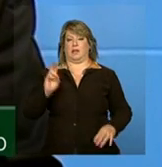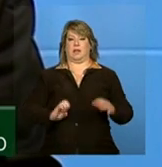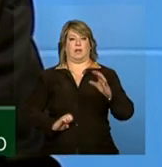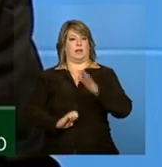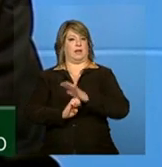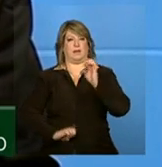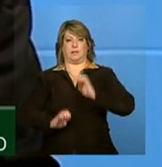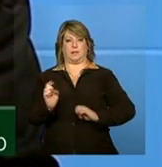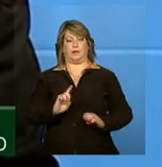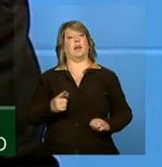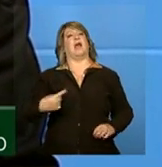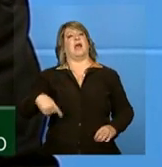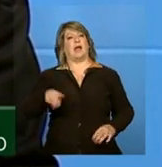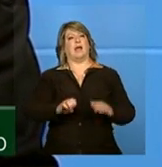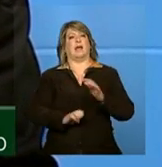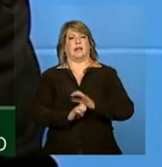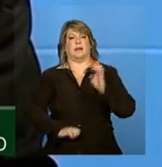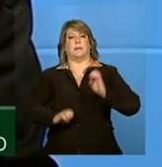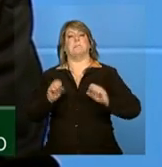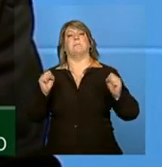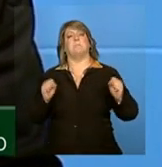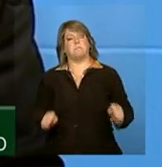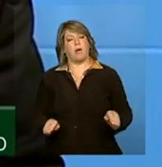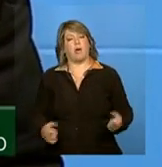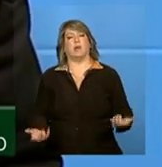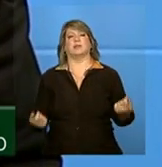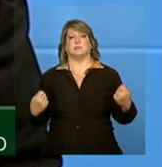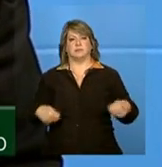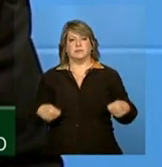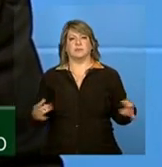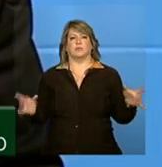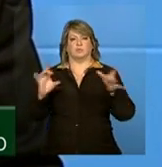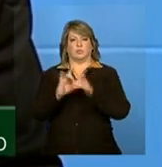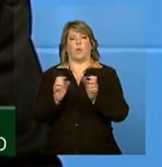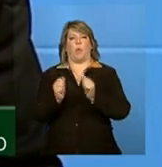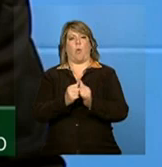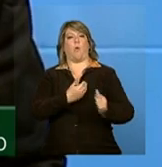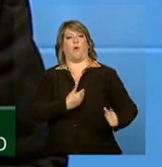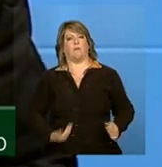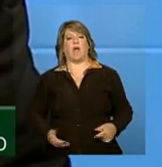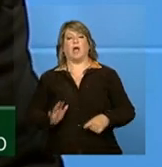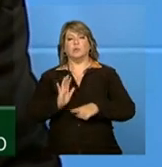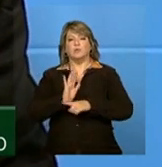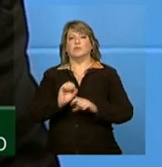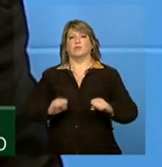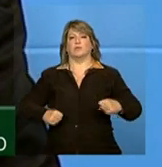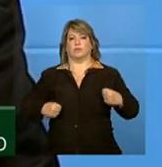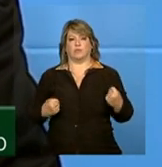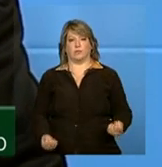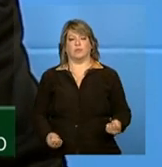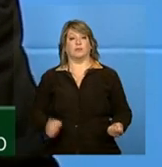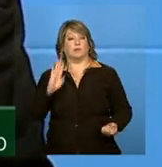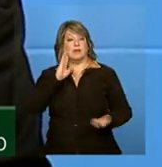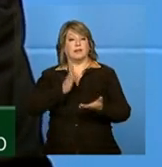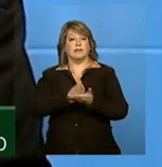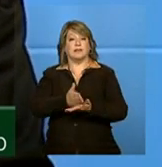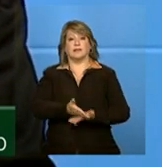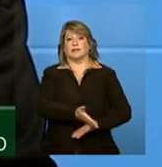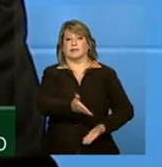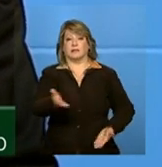obstante, as empresas podem sim e devem se associar ao governo e apoiar os seus esforços destinados